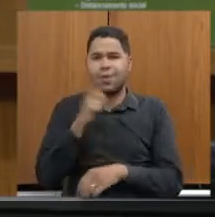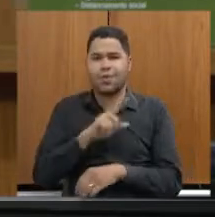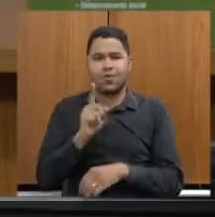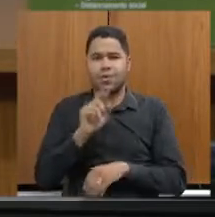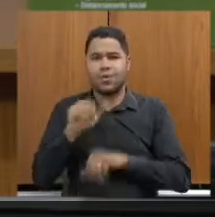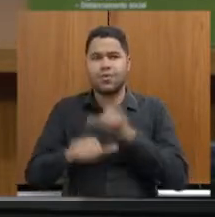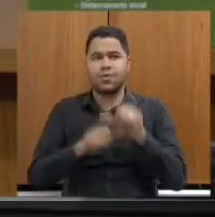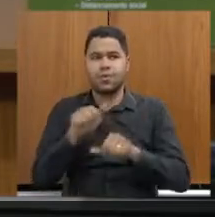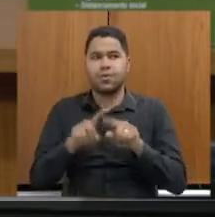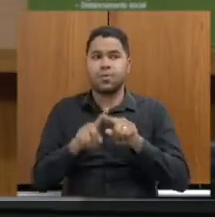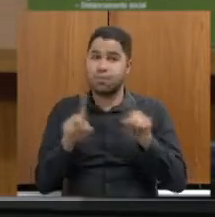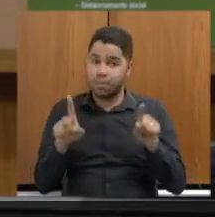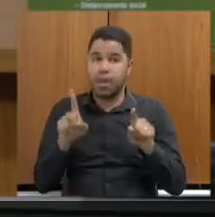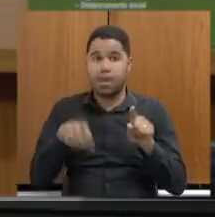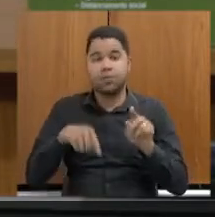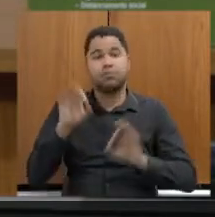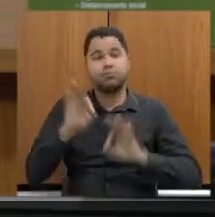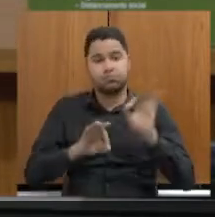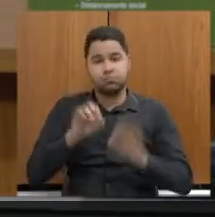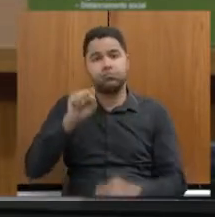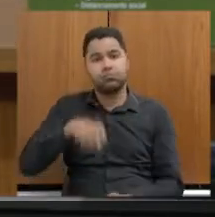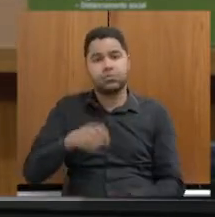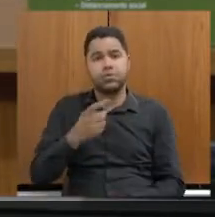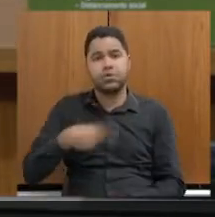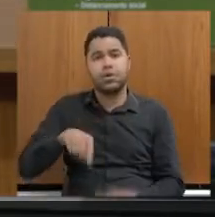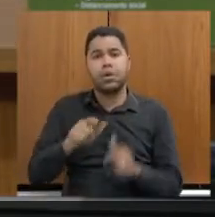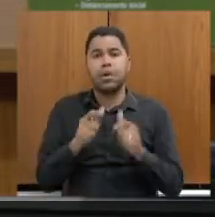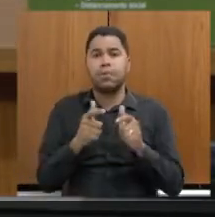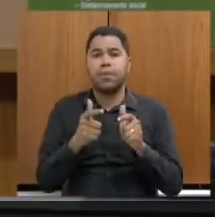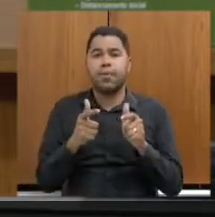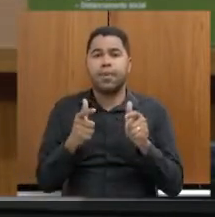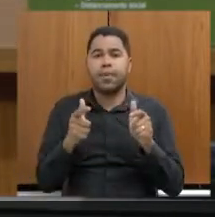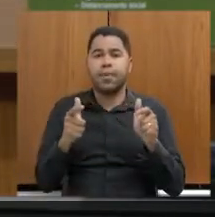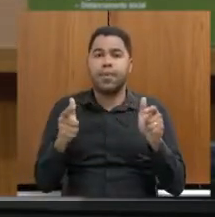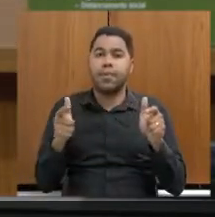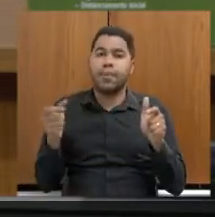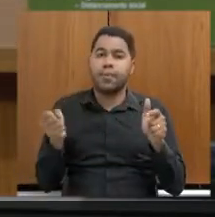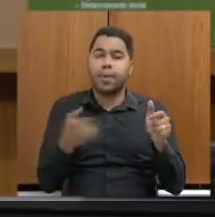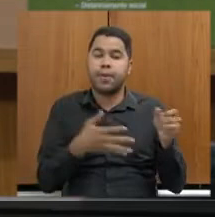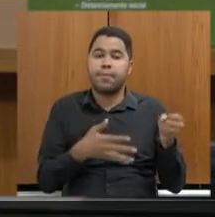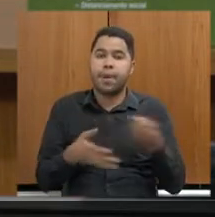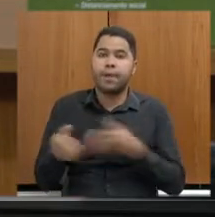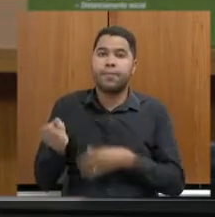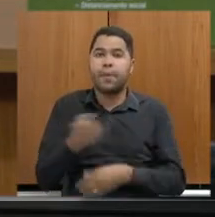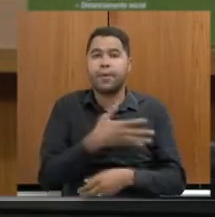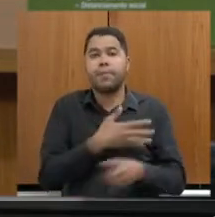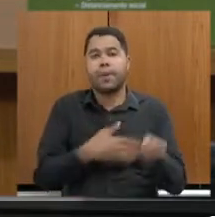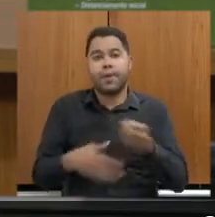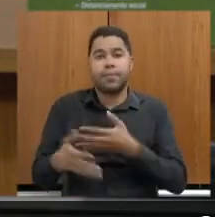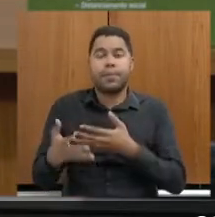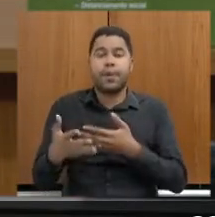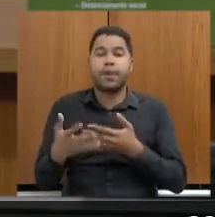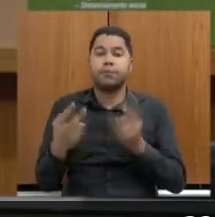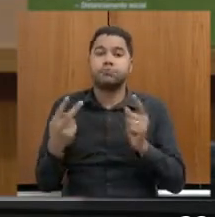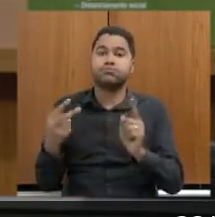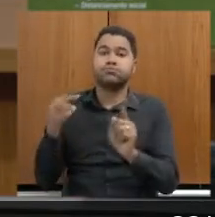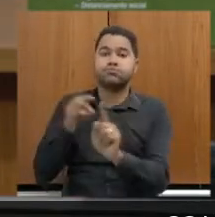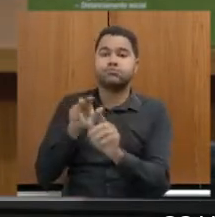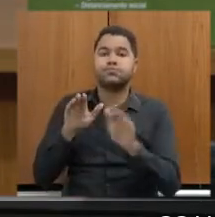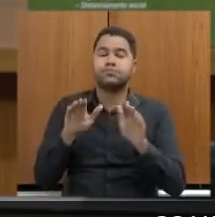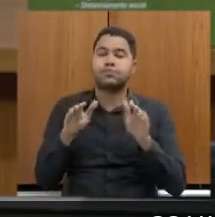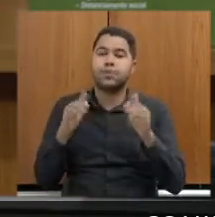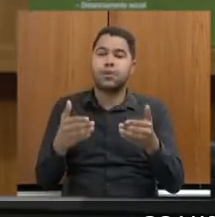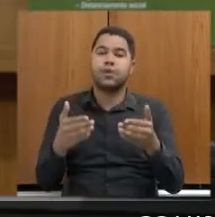mudar o objeto resolução mas está no nosso plano sim que a gente amplie essa modernização é e olha um olhar muito